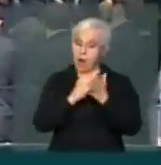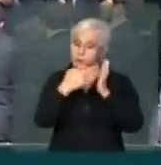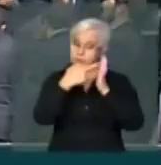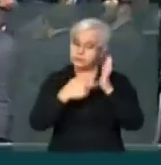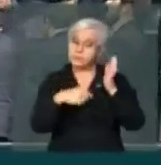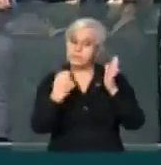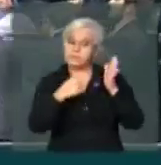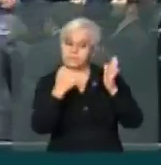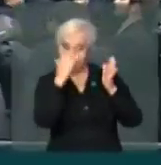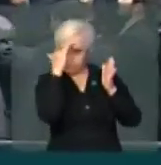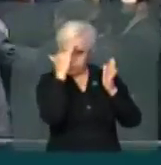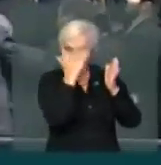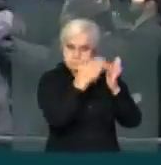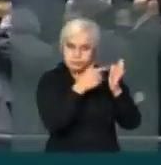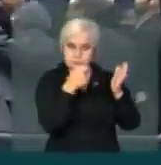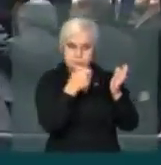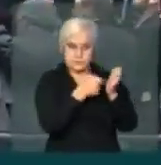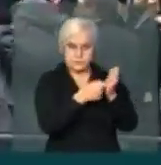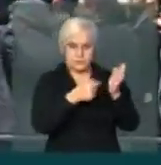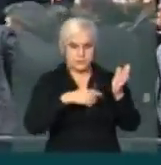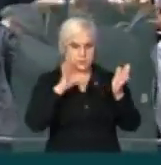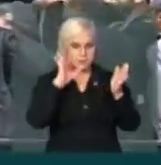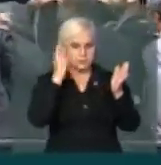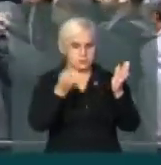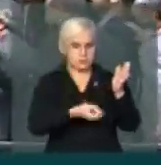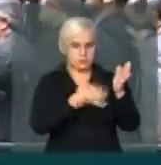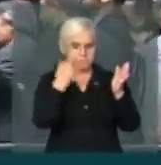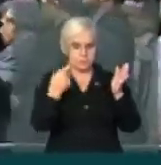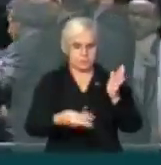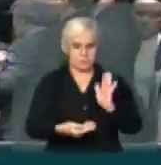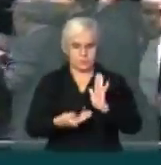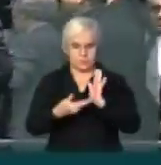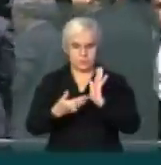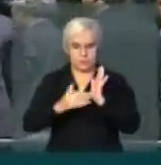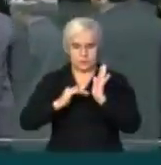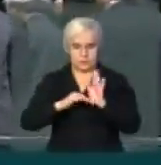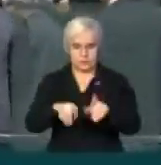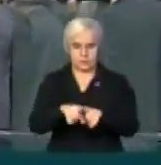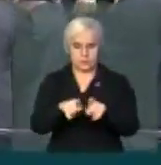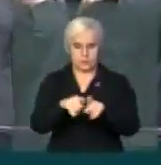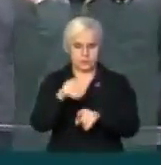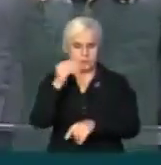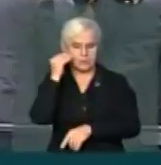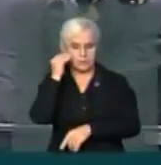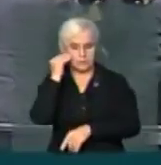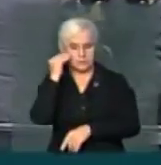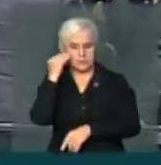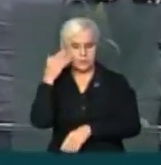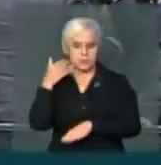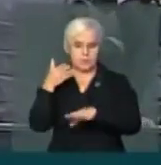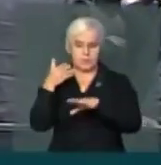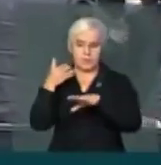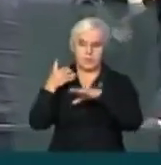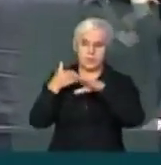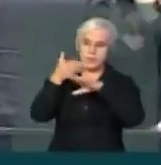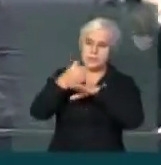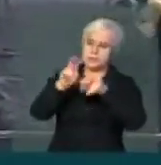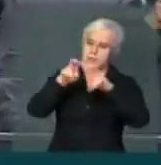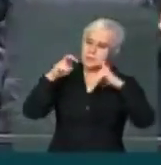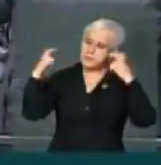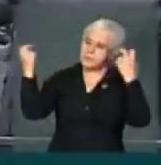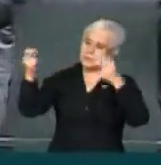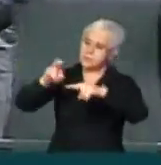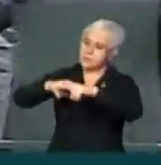e depois de decisões aqui da Câmara e do Senado, para entrar nesse espaço, os